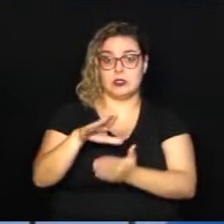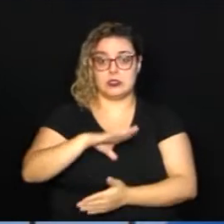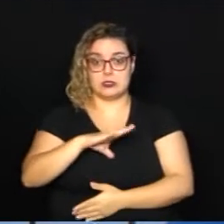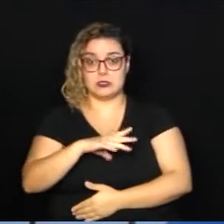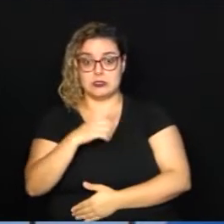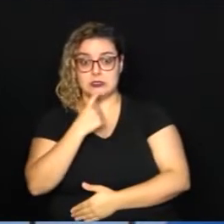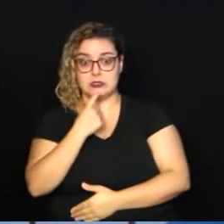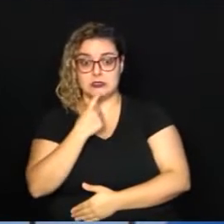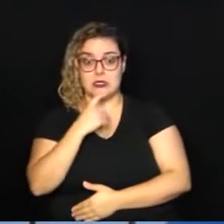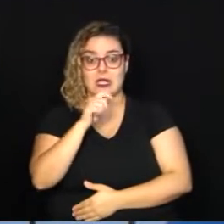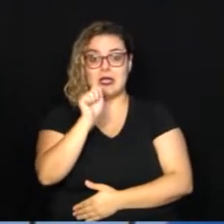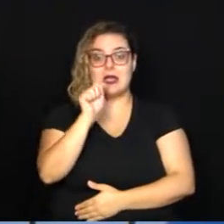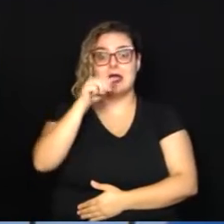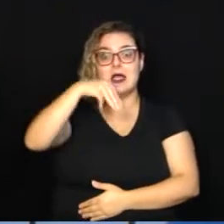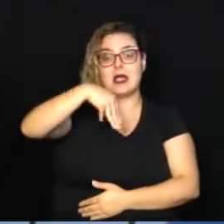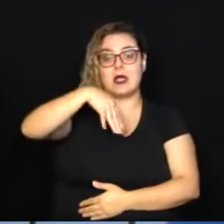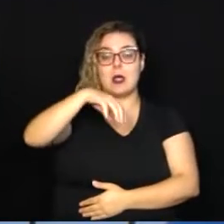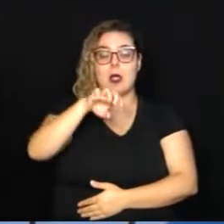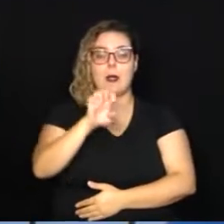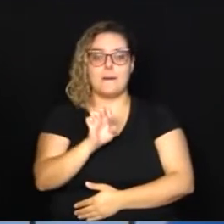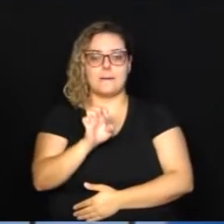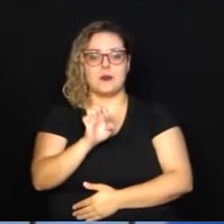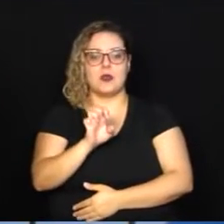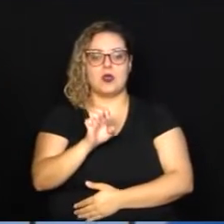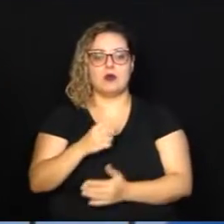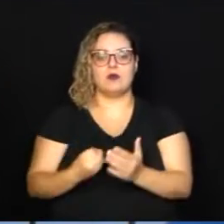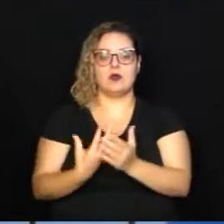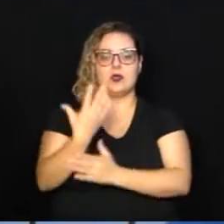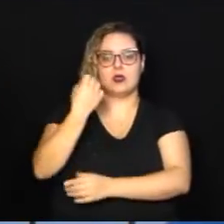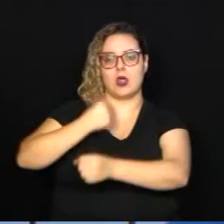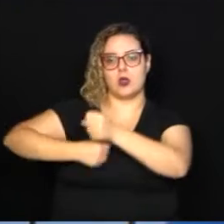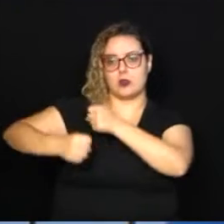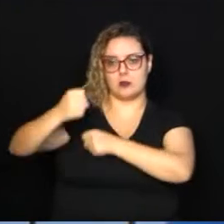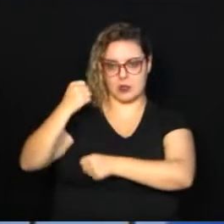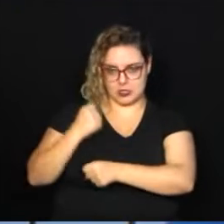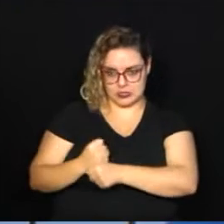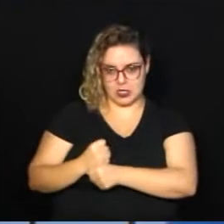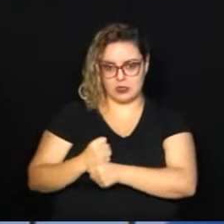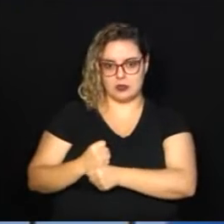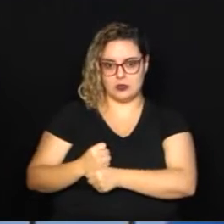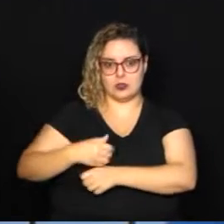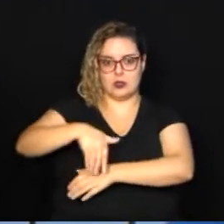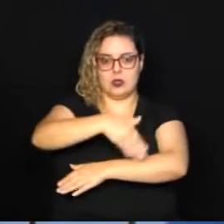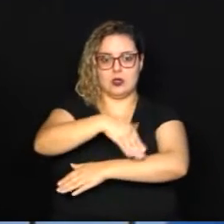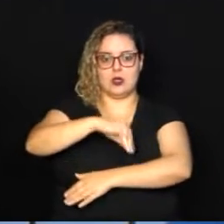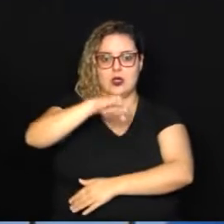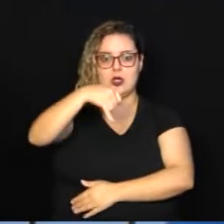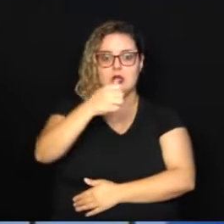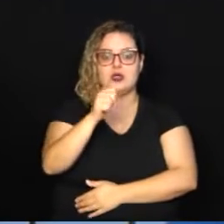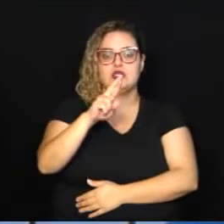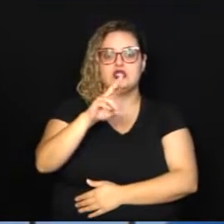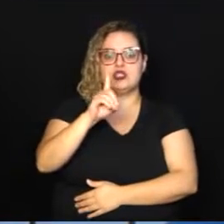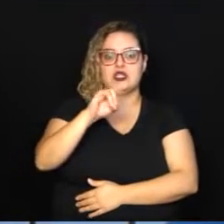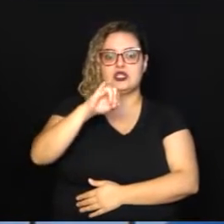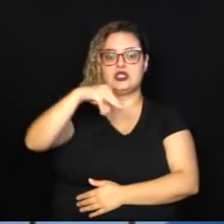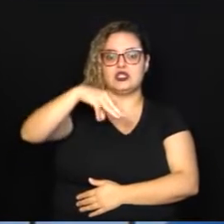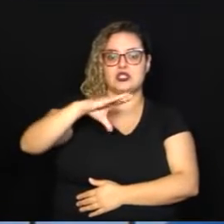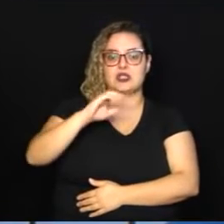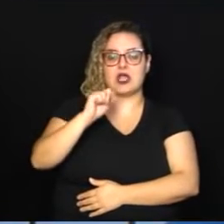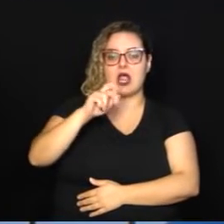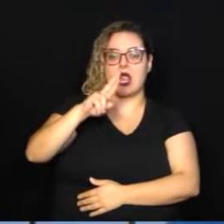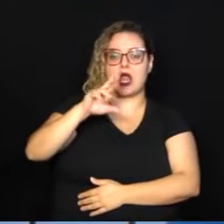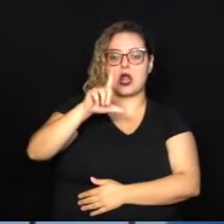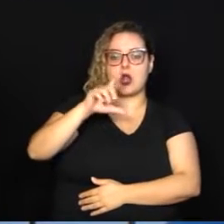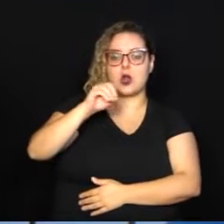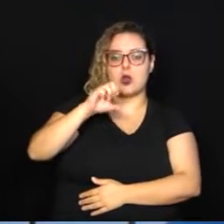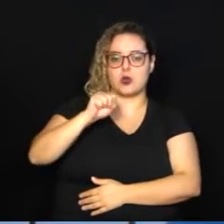serão na AME. A AME, ela foi inaugurada no ano passado, fica aqui no Jardim Carlos Lourenço, né? E no